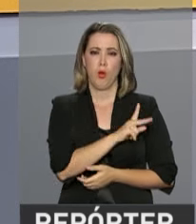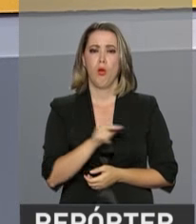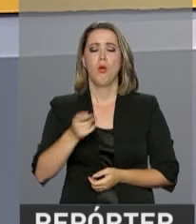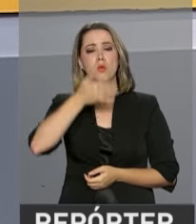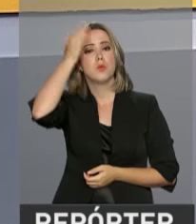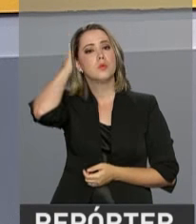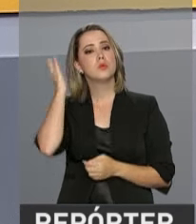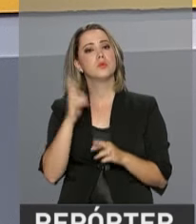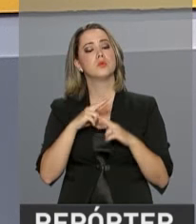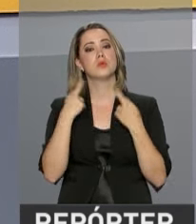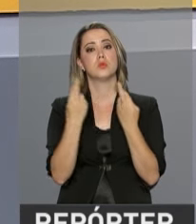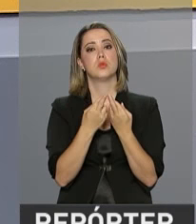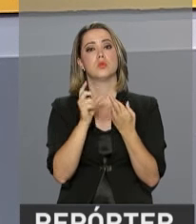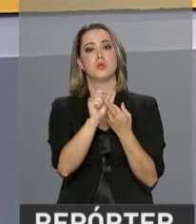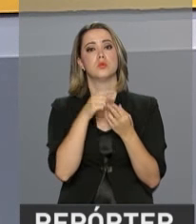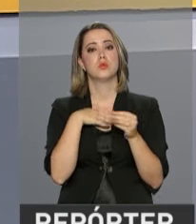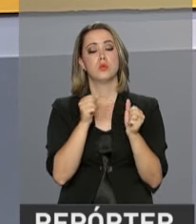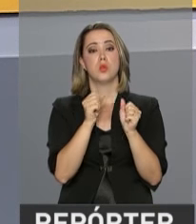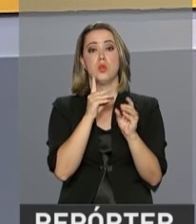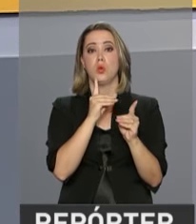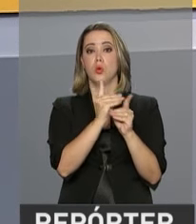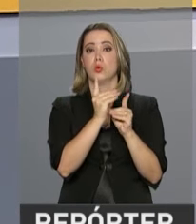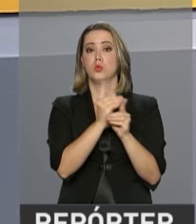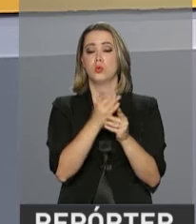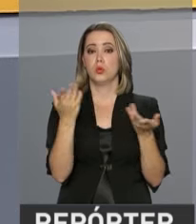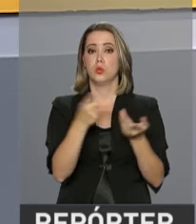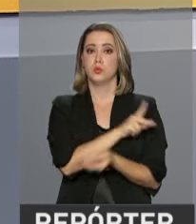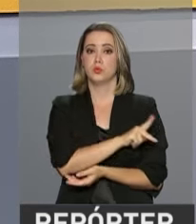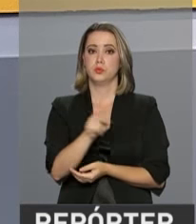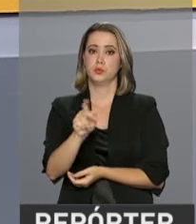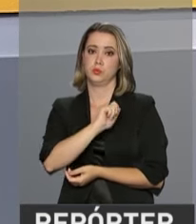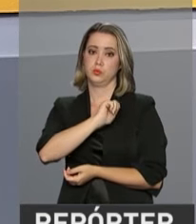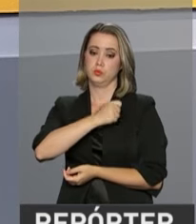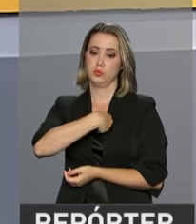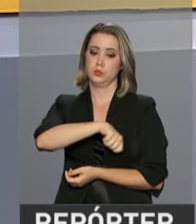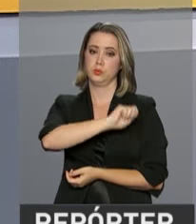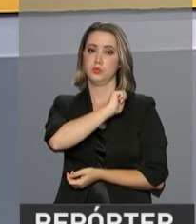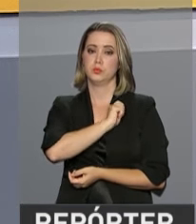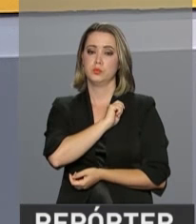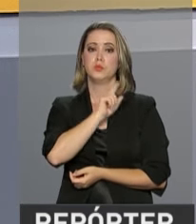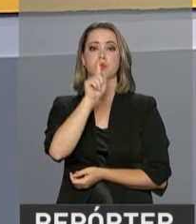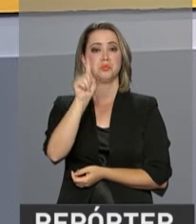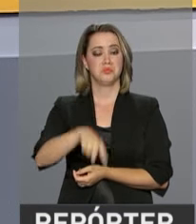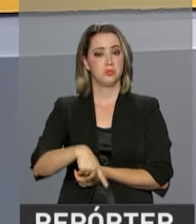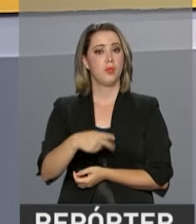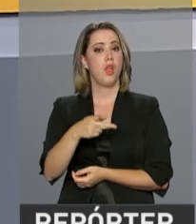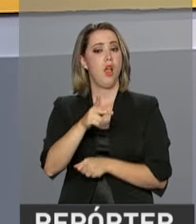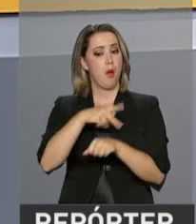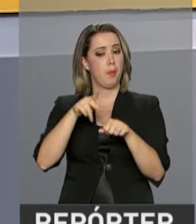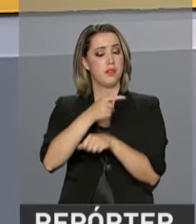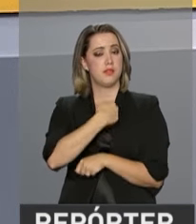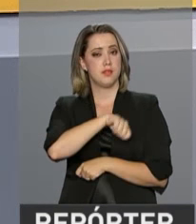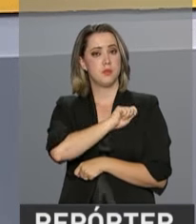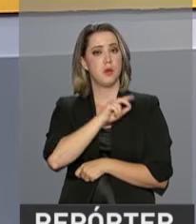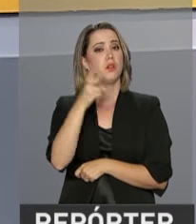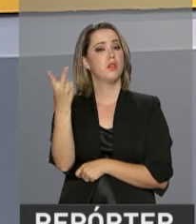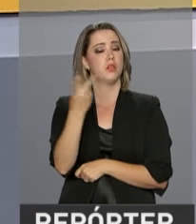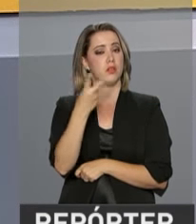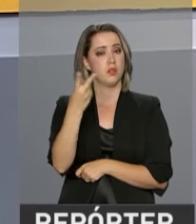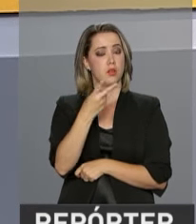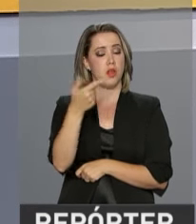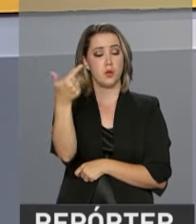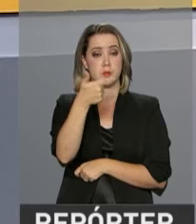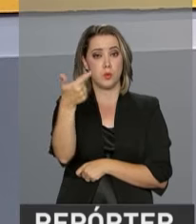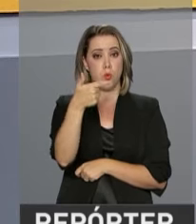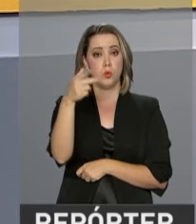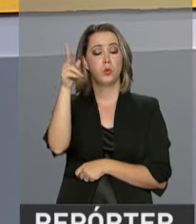presidente do governo espanhol maria nora roy nesta segunda feira a espanha é o segundo maior investidor no brasil eo governo